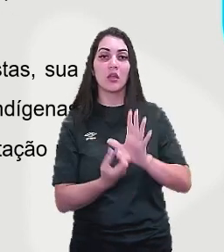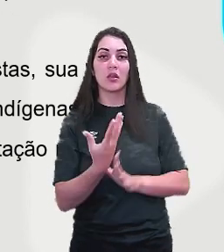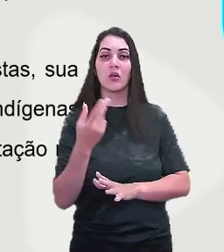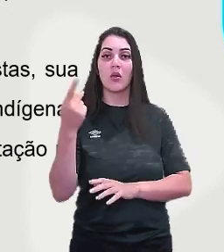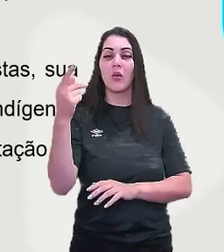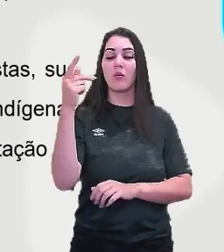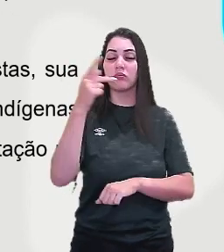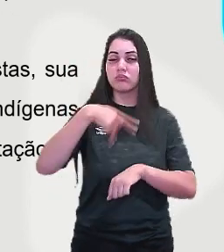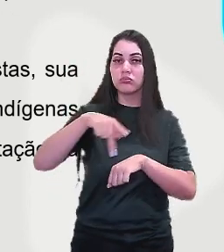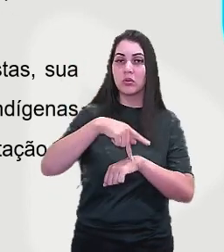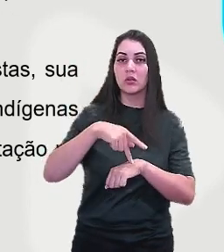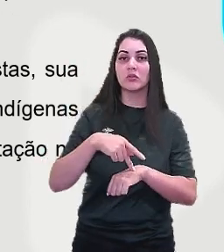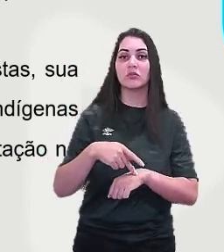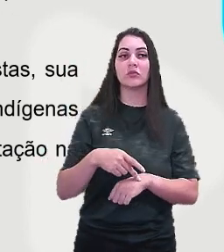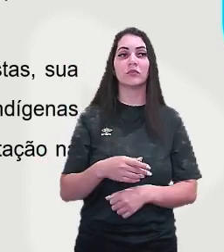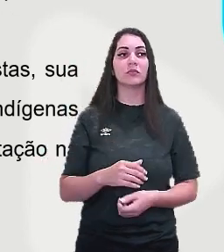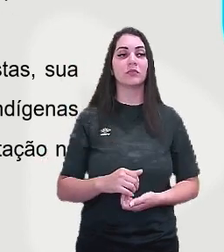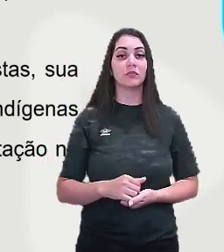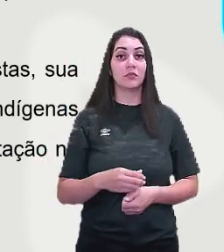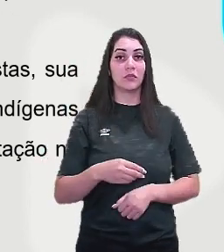em harmonia,